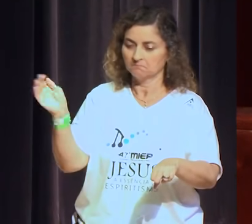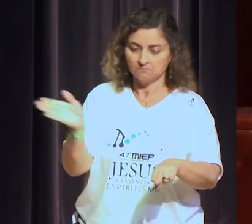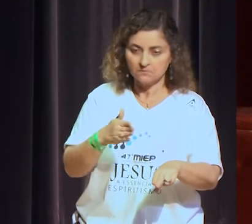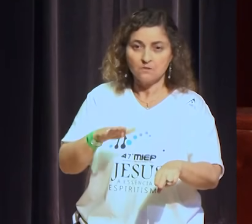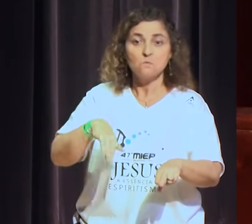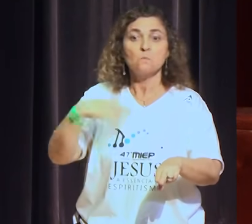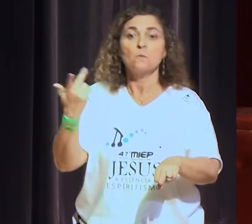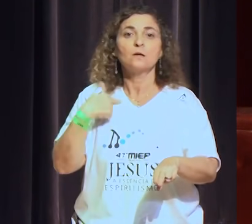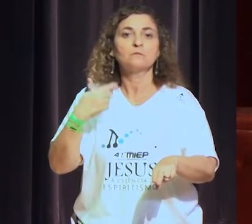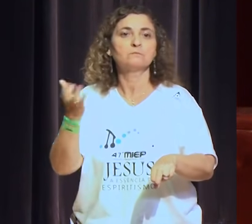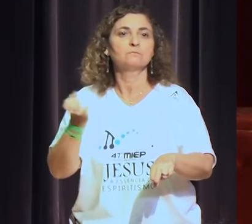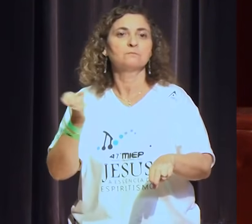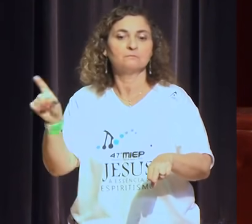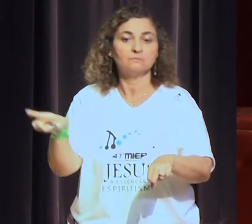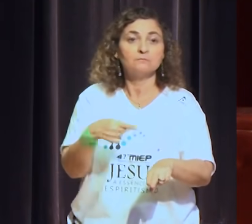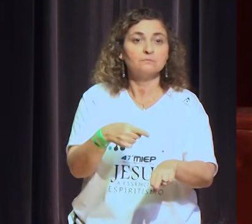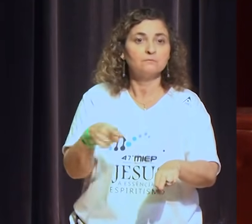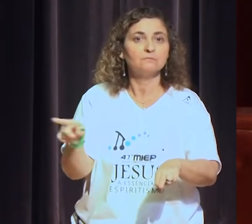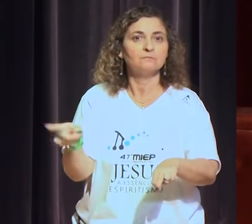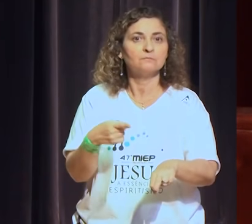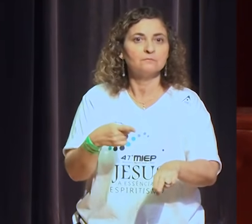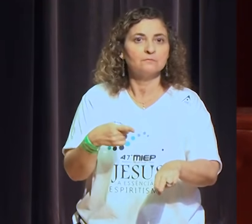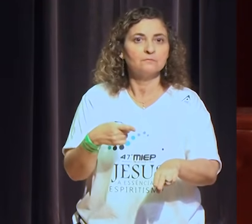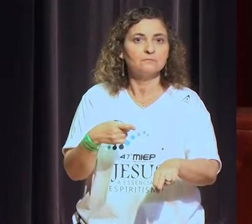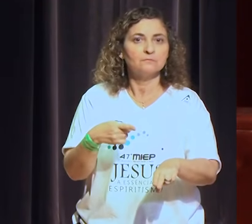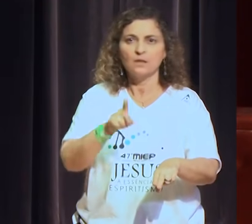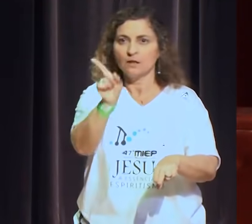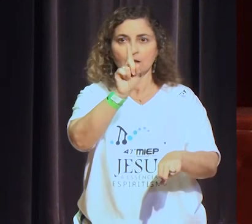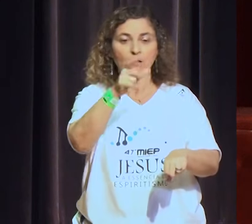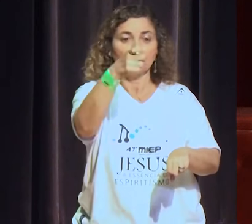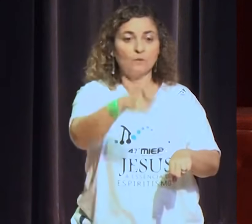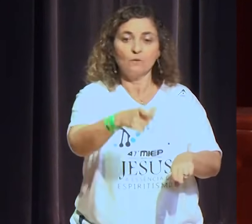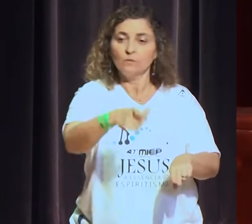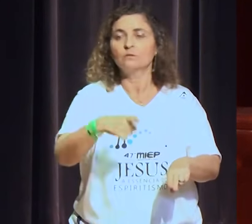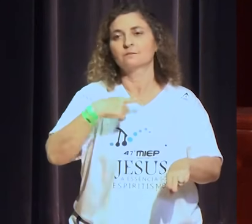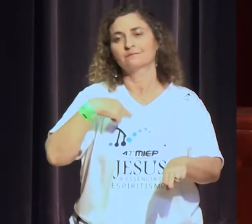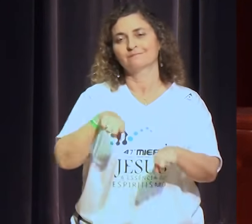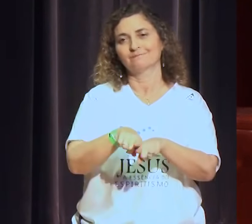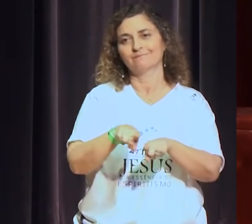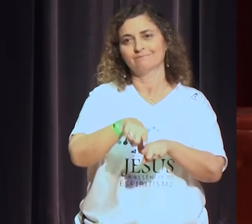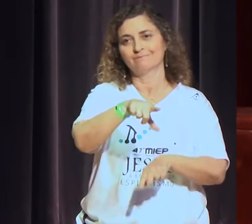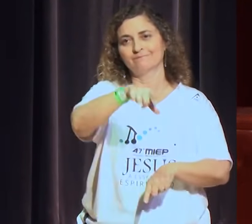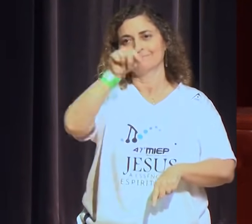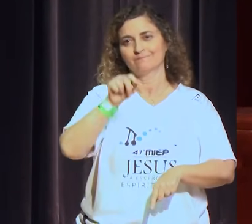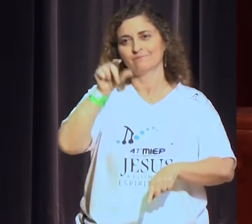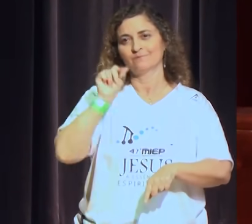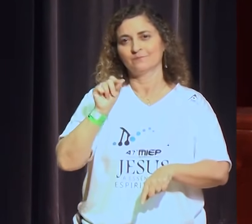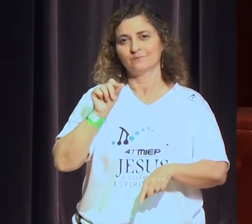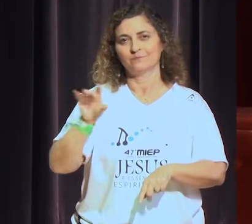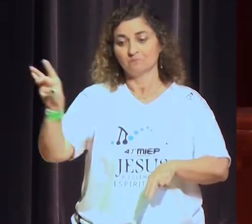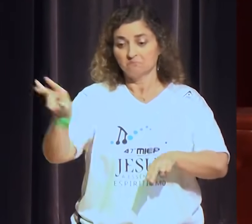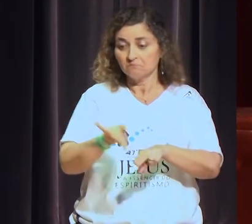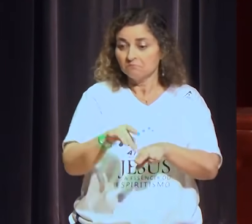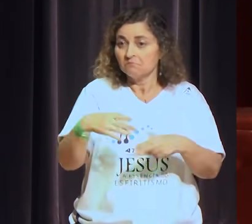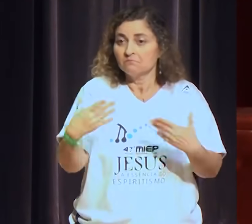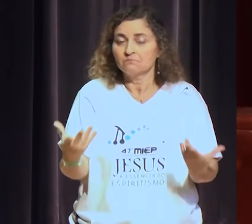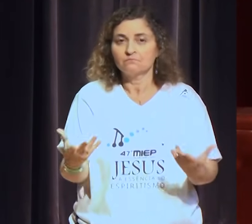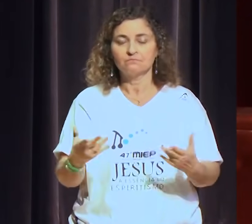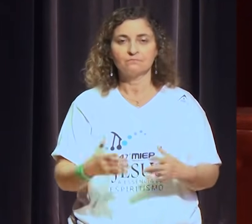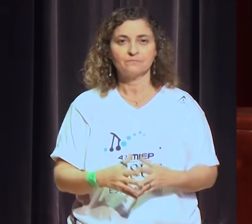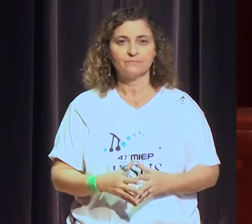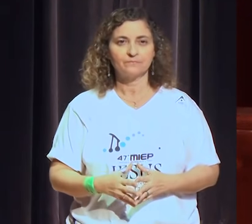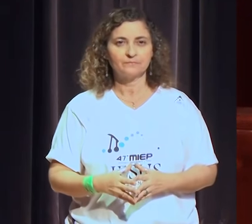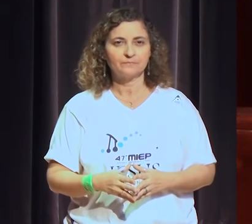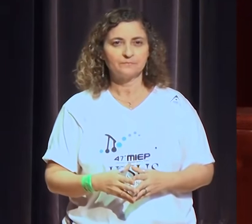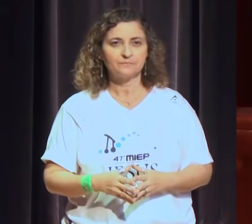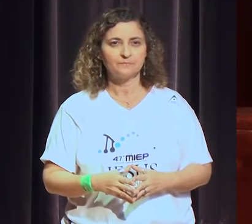se ele permitir, quando ele permite e onde ele permite.